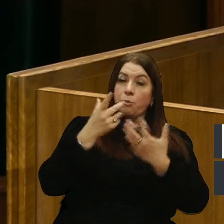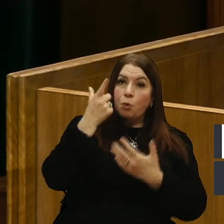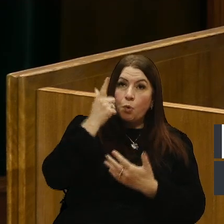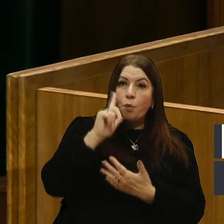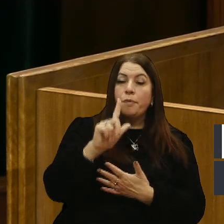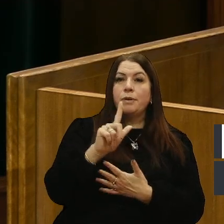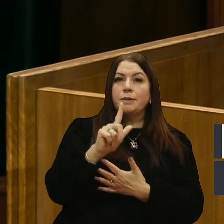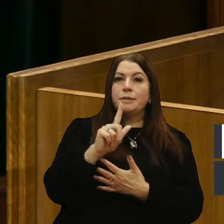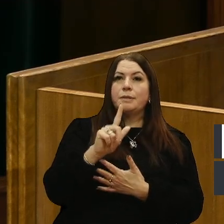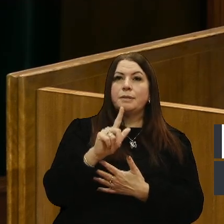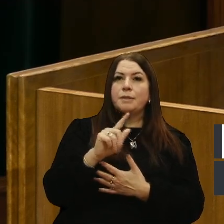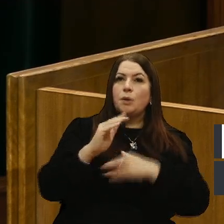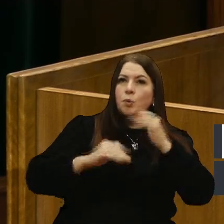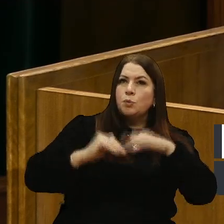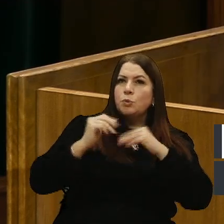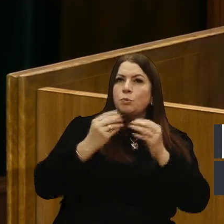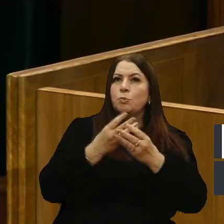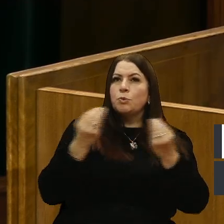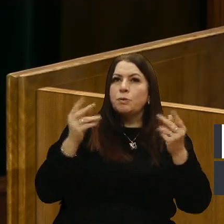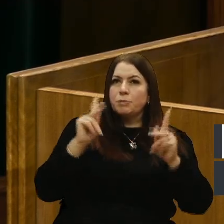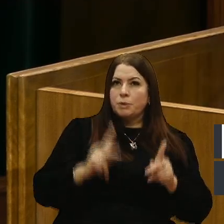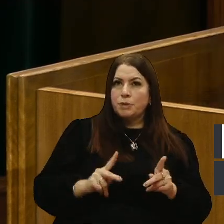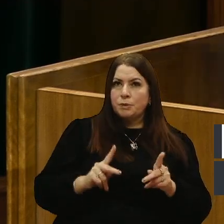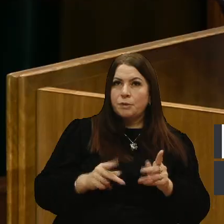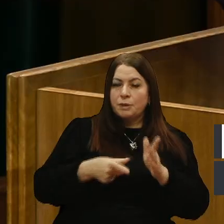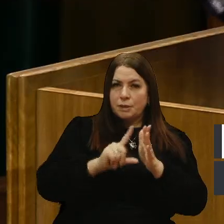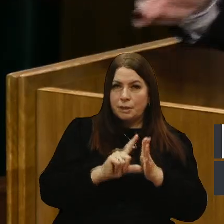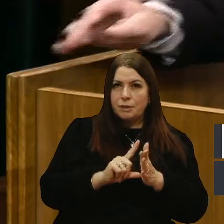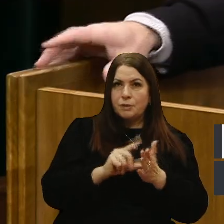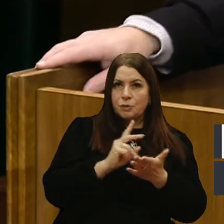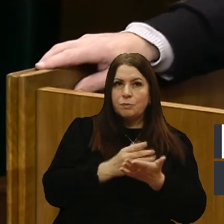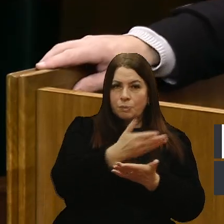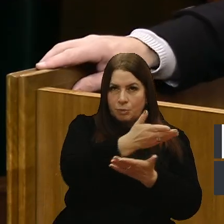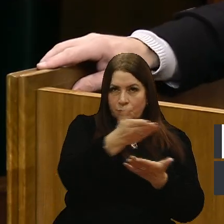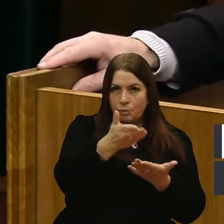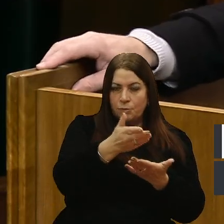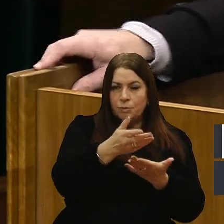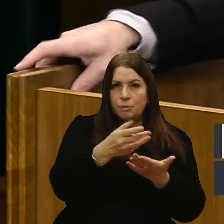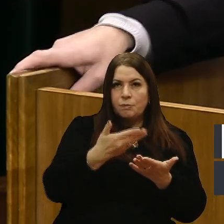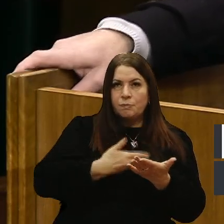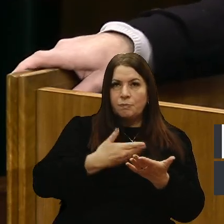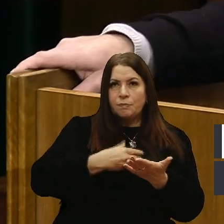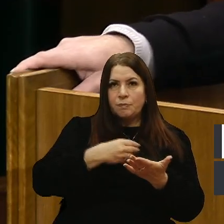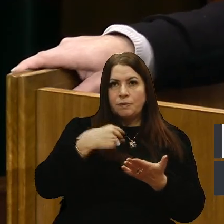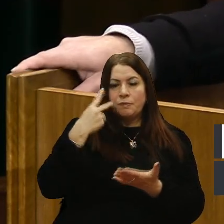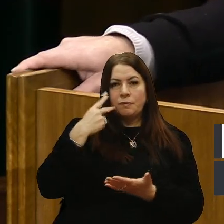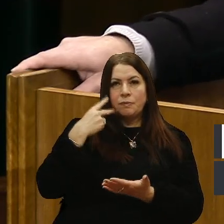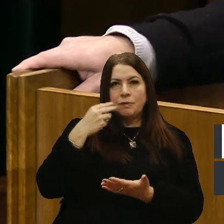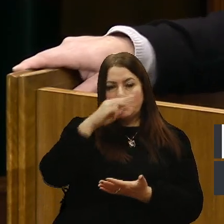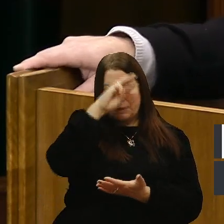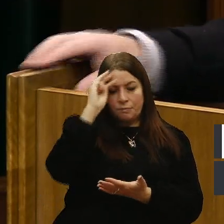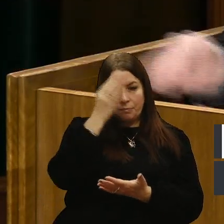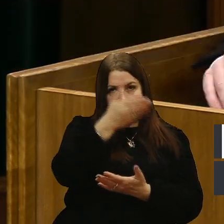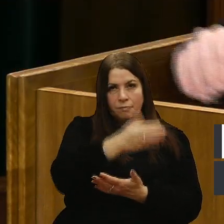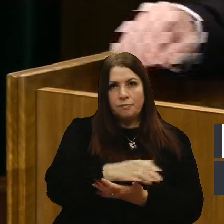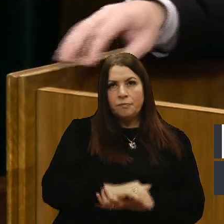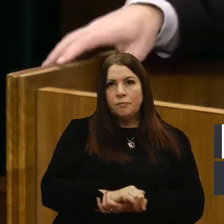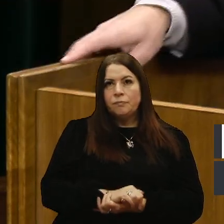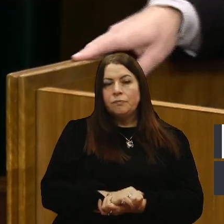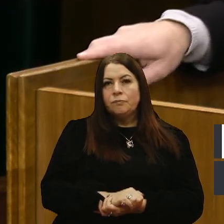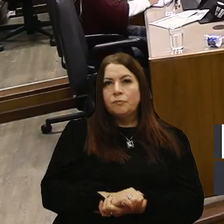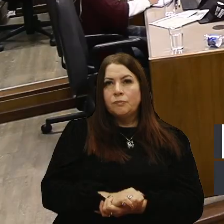conquista construída por muitas mãos. Antes de seguir, quero passar a parte para o meu amigo vereador Juliano Valim.